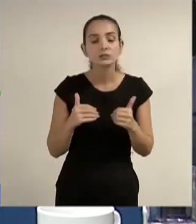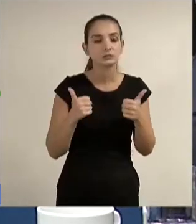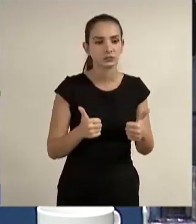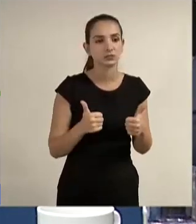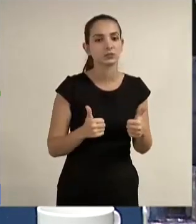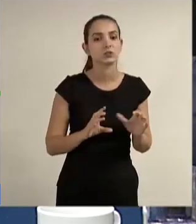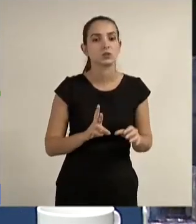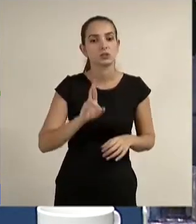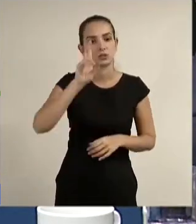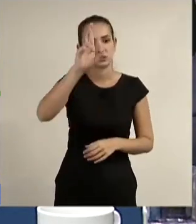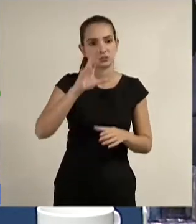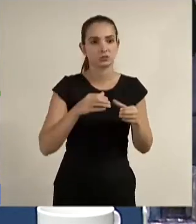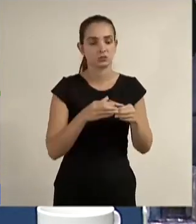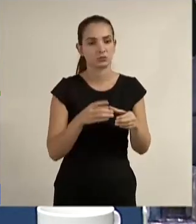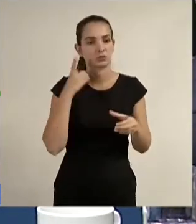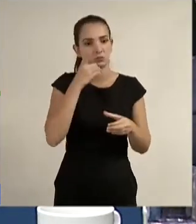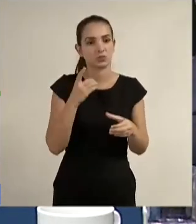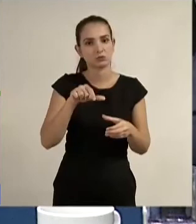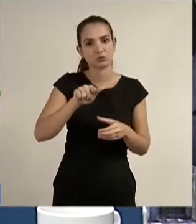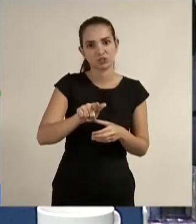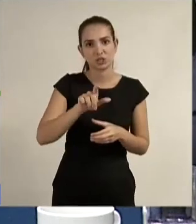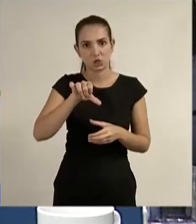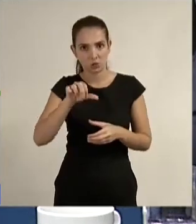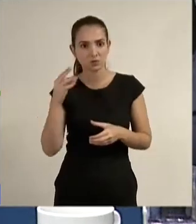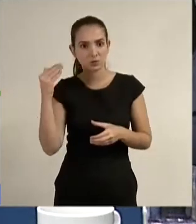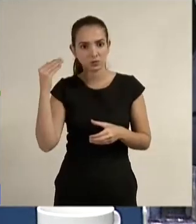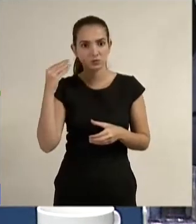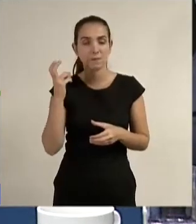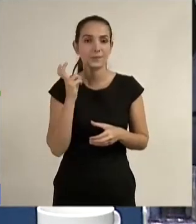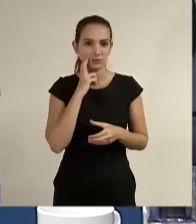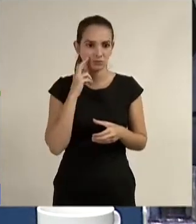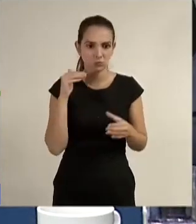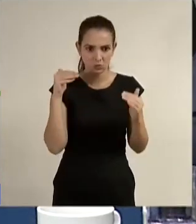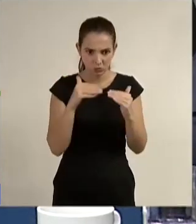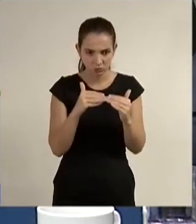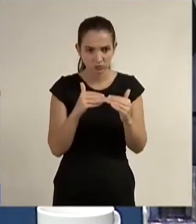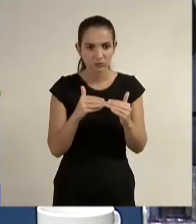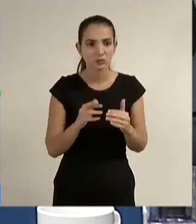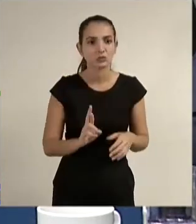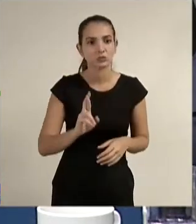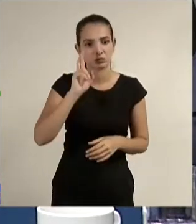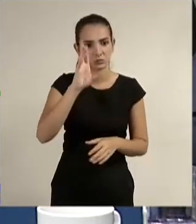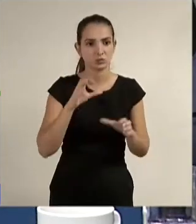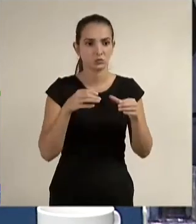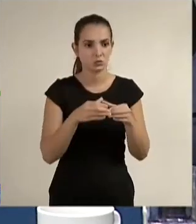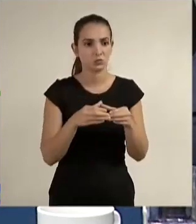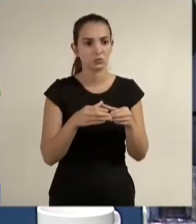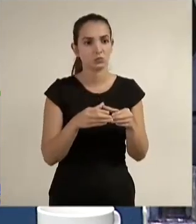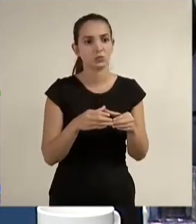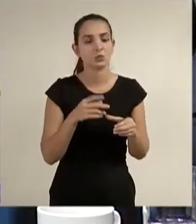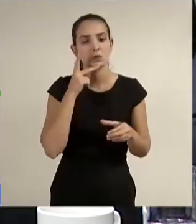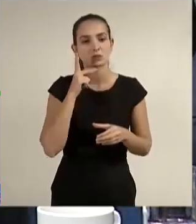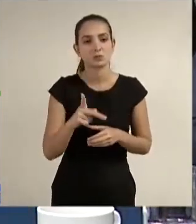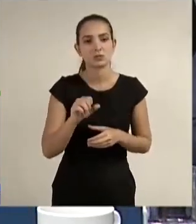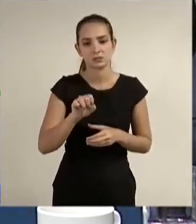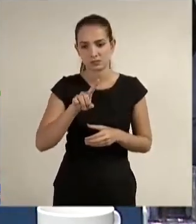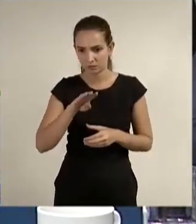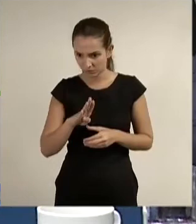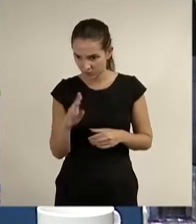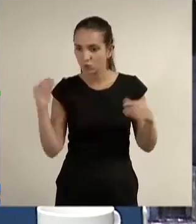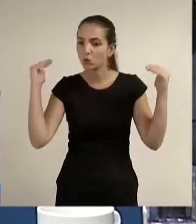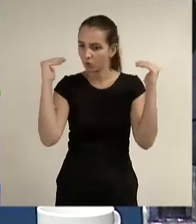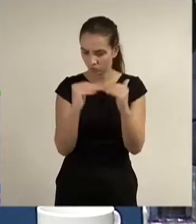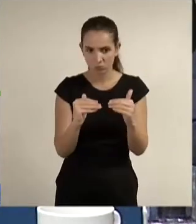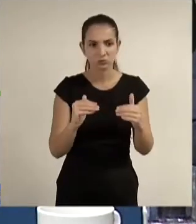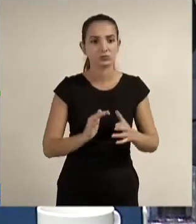bloco G9, deputado Márcio Fernandes, de acordo. Líder do PSDB, ilustre deputado professor Rinaldo,